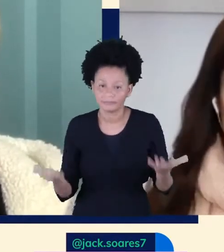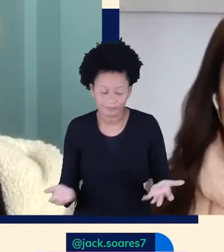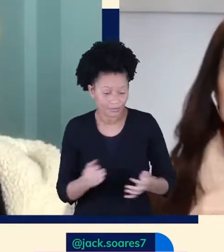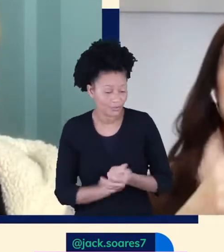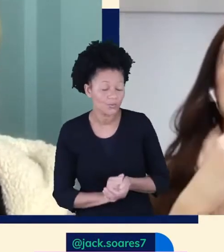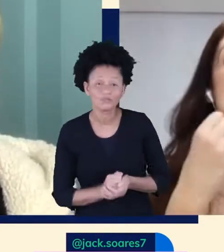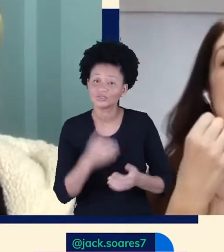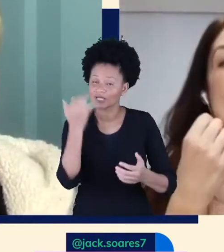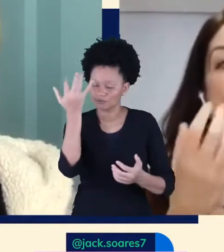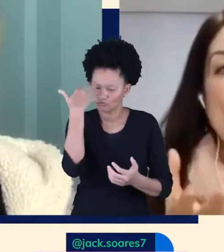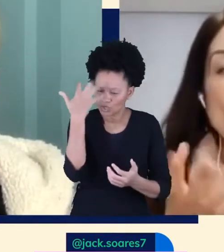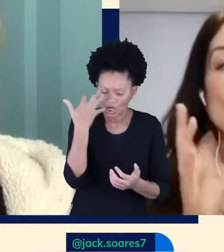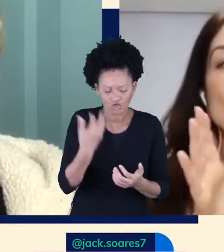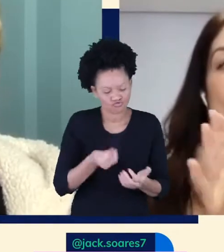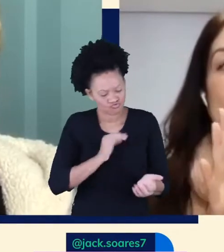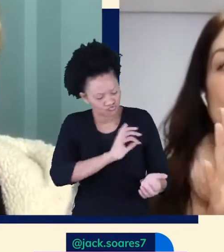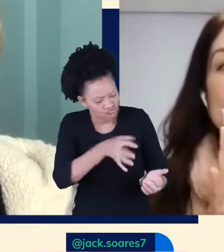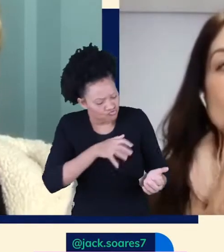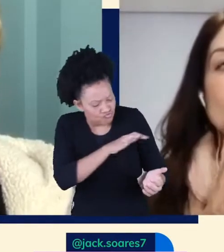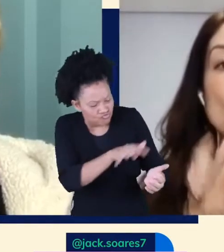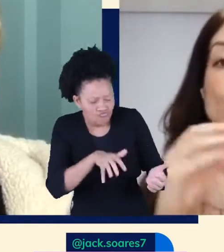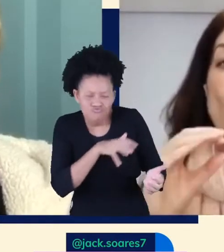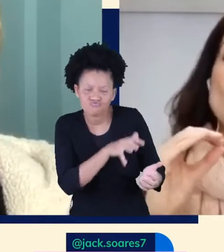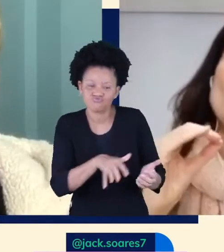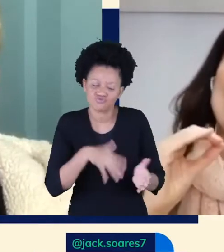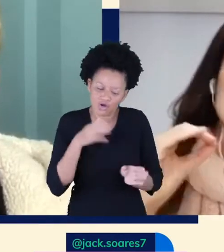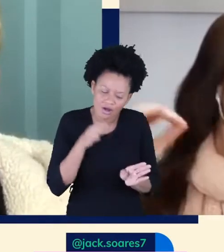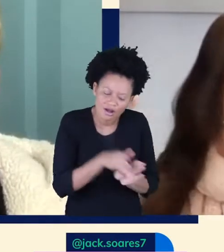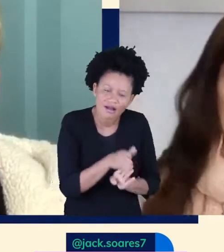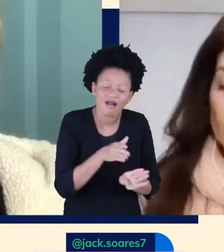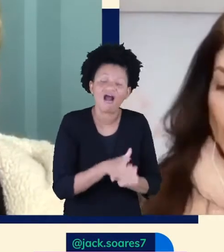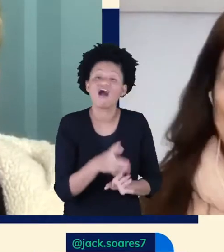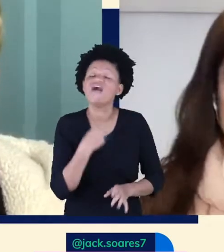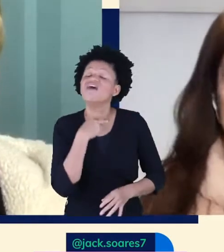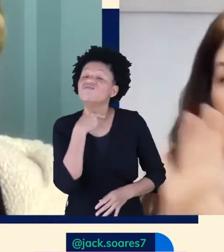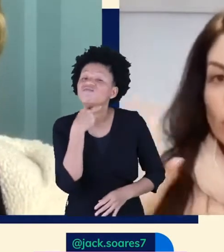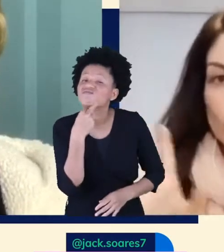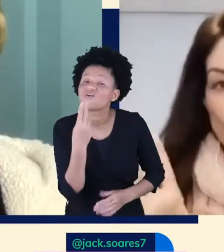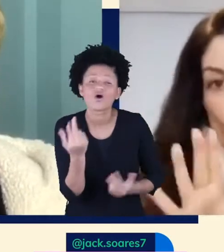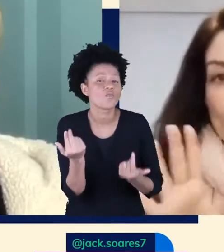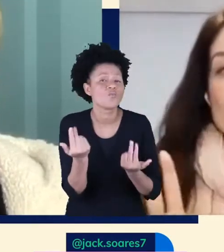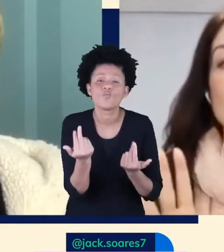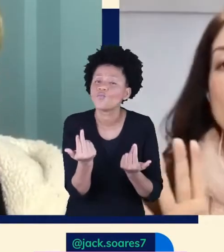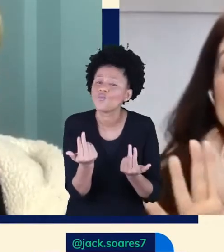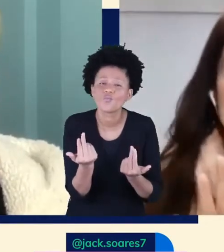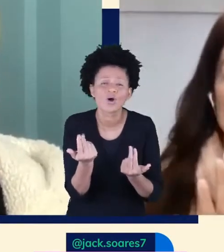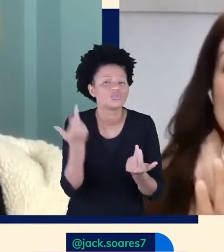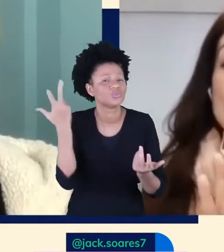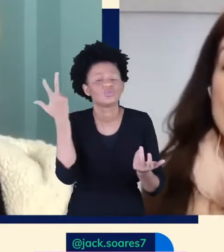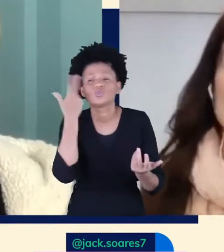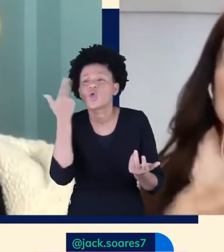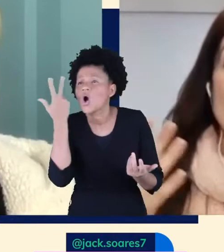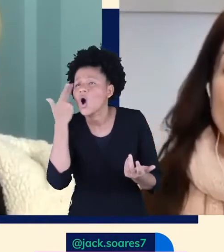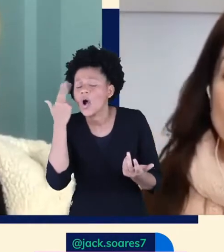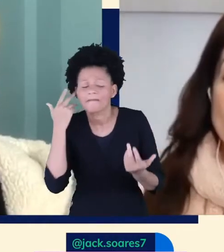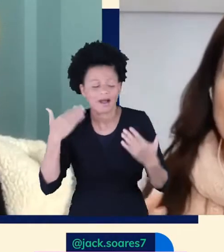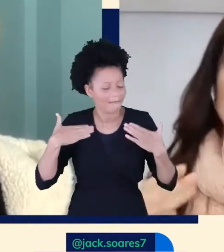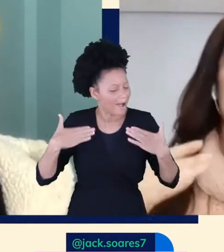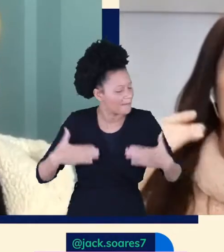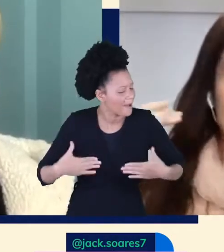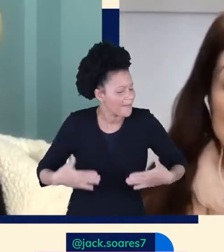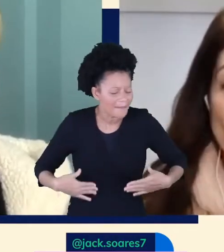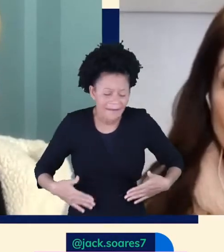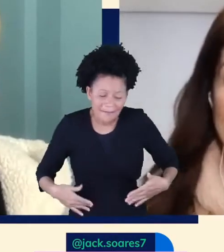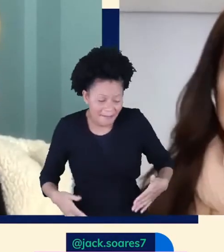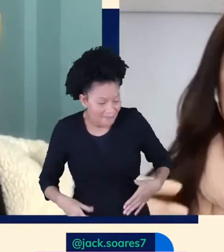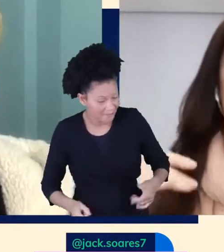dando banho, com um tom de voz igual como você fala de outras partes, para reforçar que é